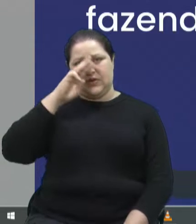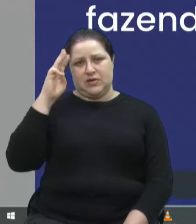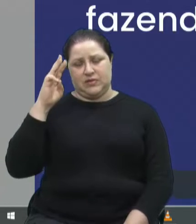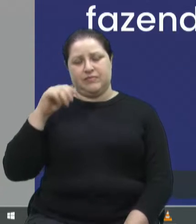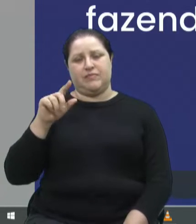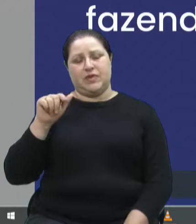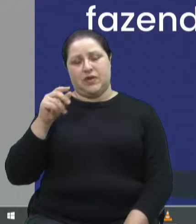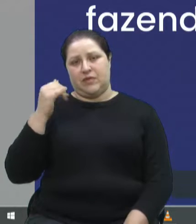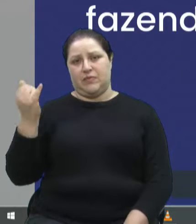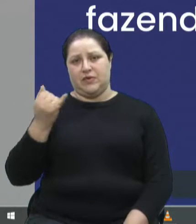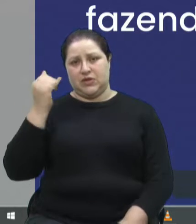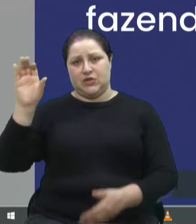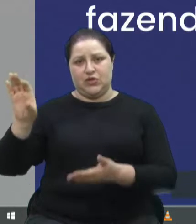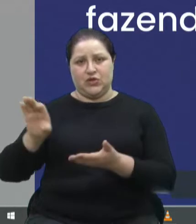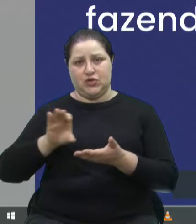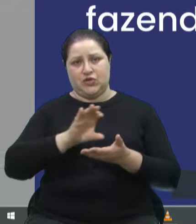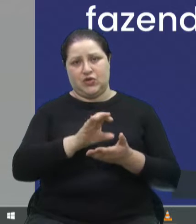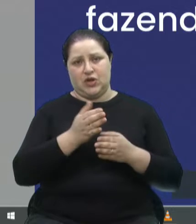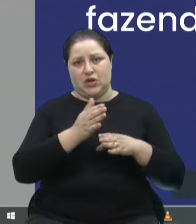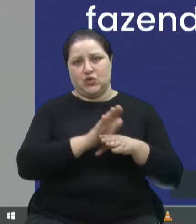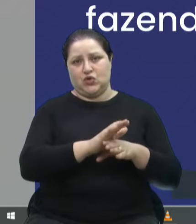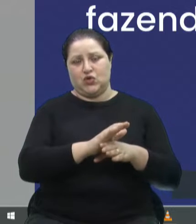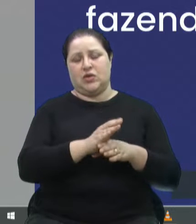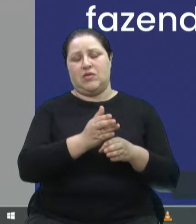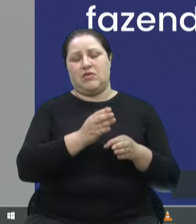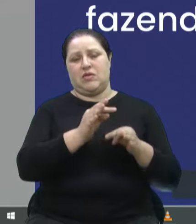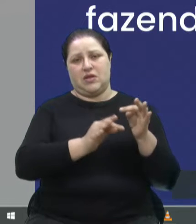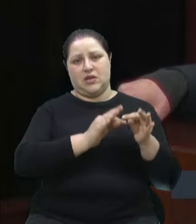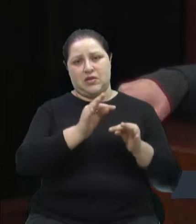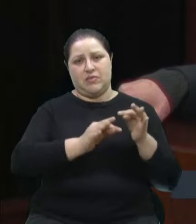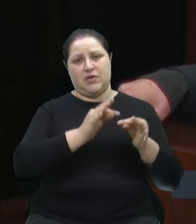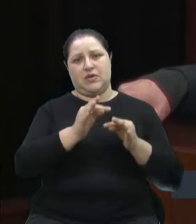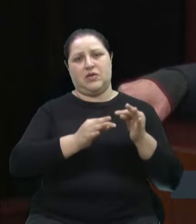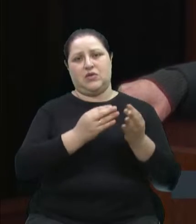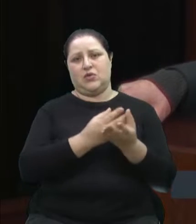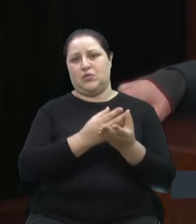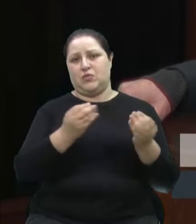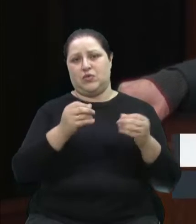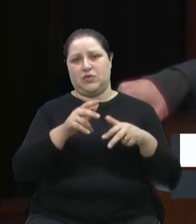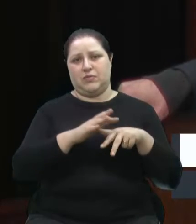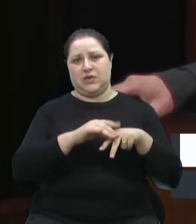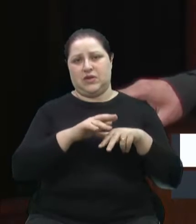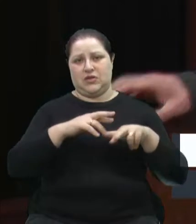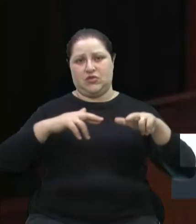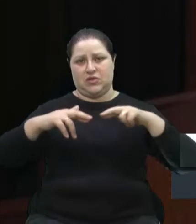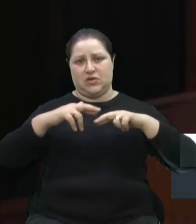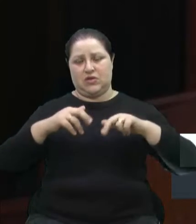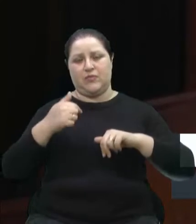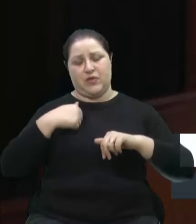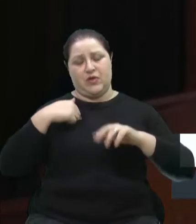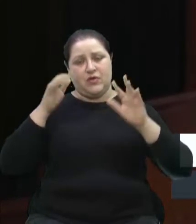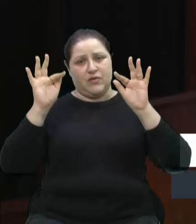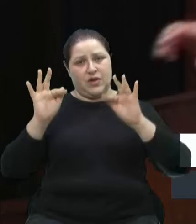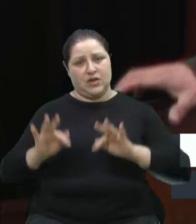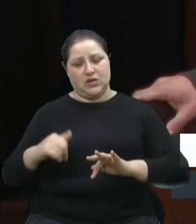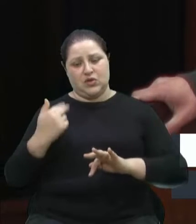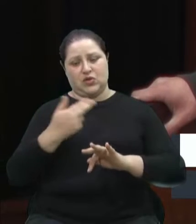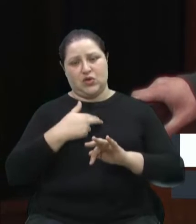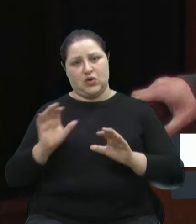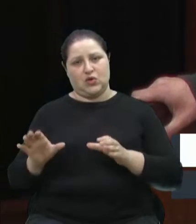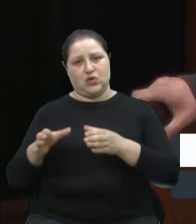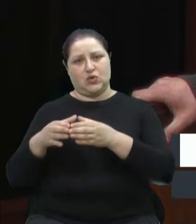inúmeros pacientes da nossa região. Fico contente quando, em conjunto, unidos,